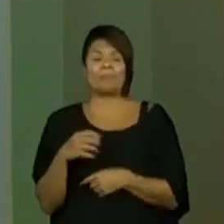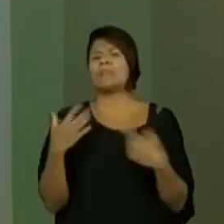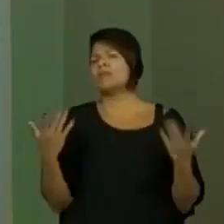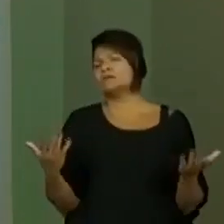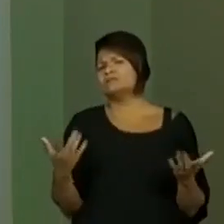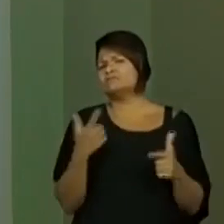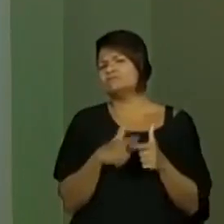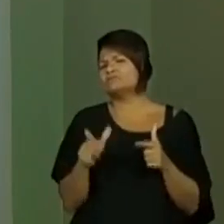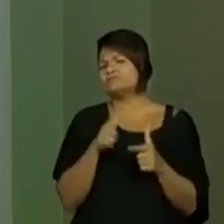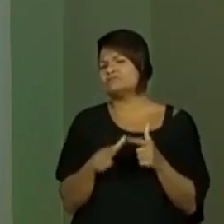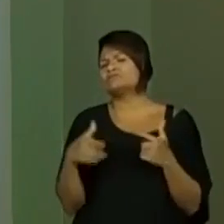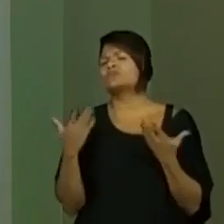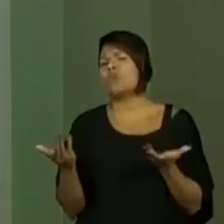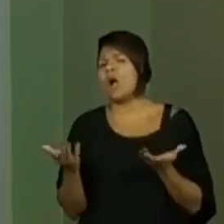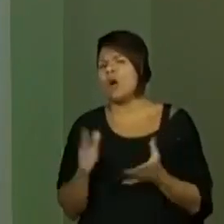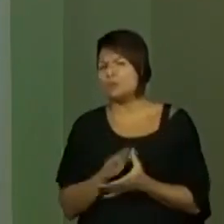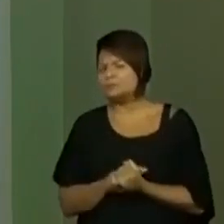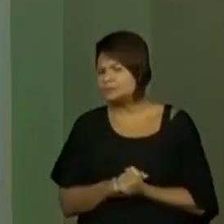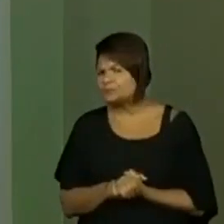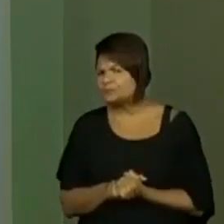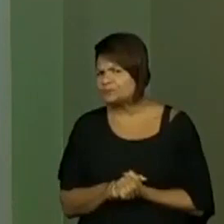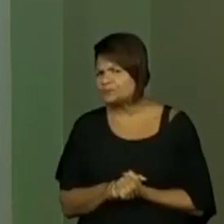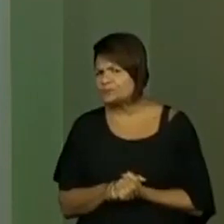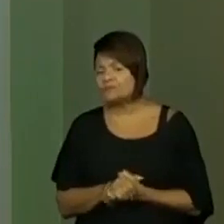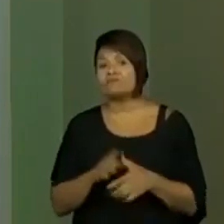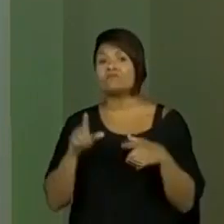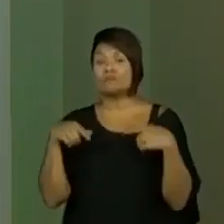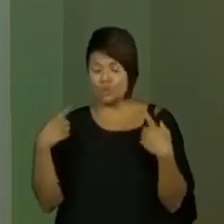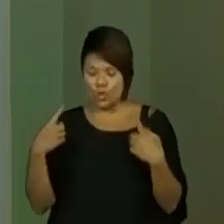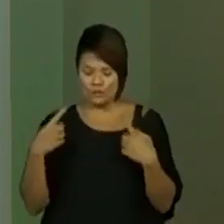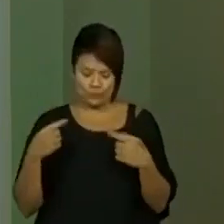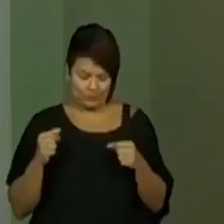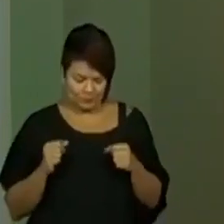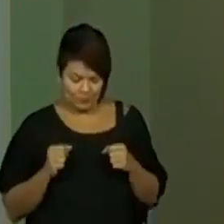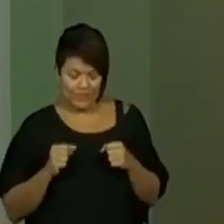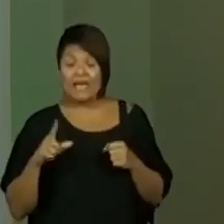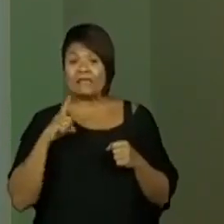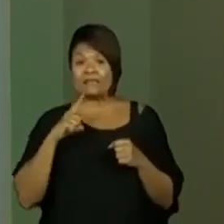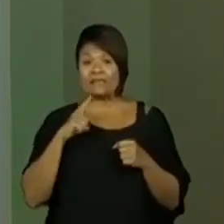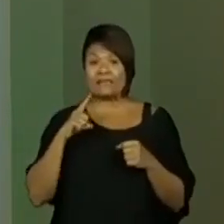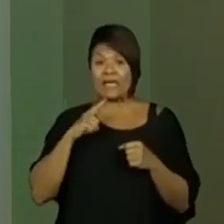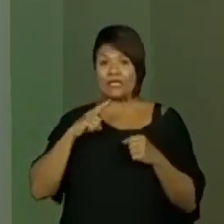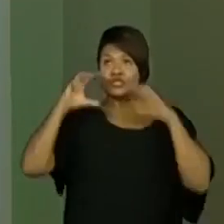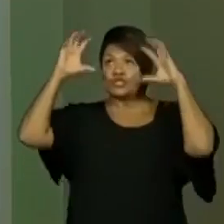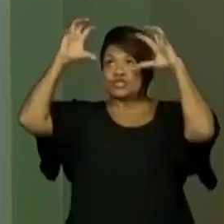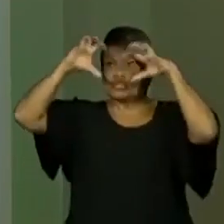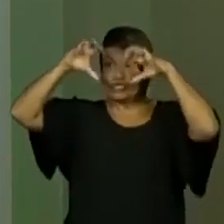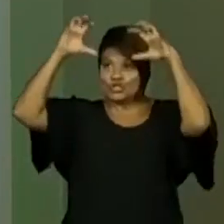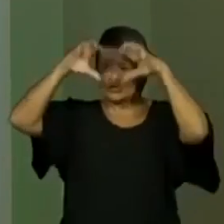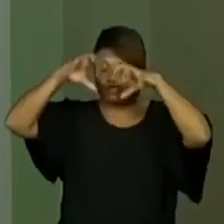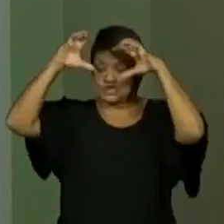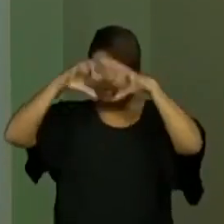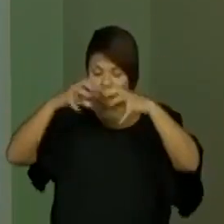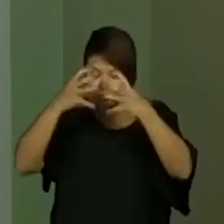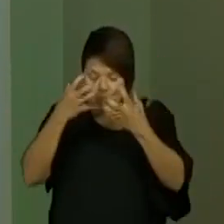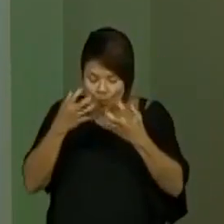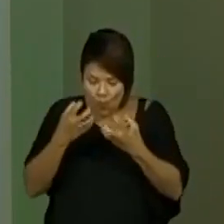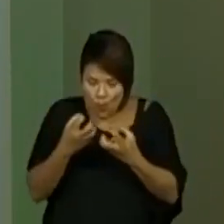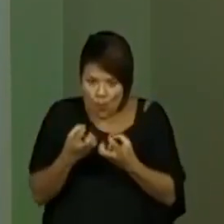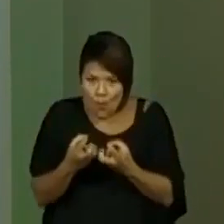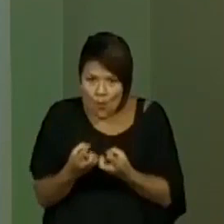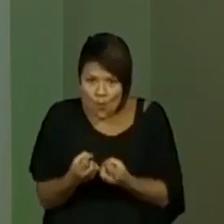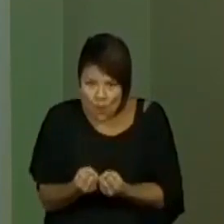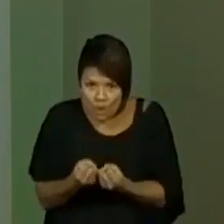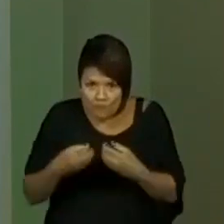começo? O problema está exatamente quando ela passa aqui pela superfície. Quando ela se infiltra no